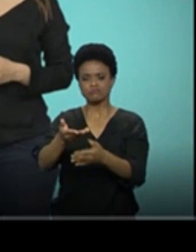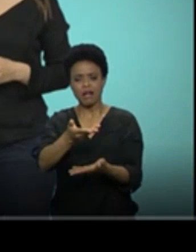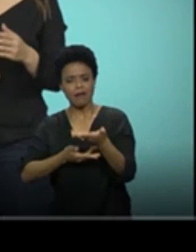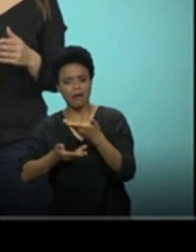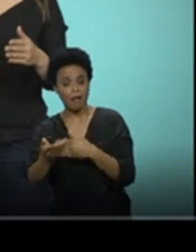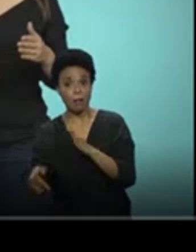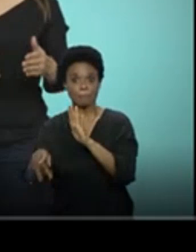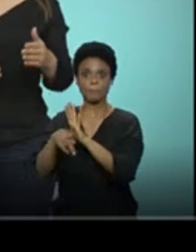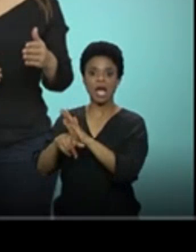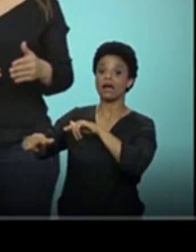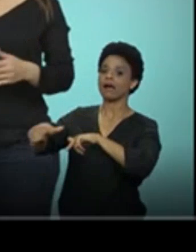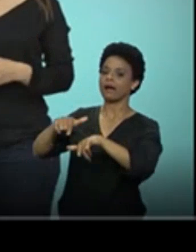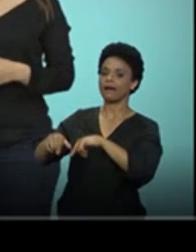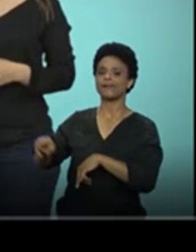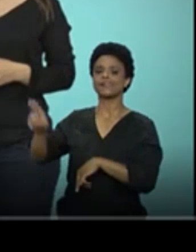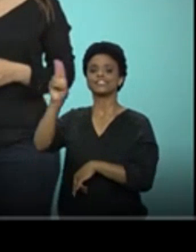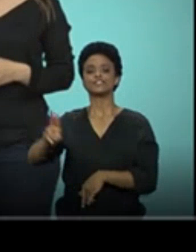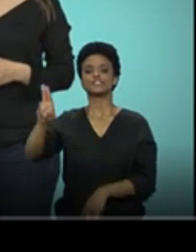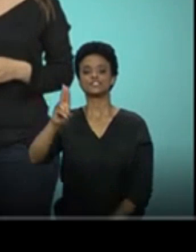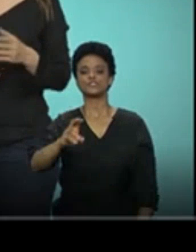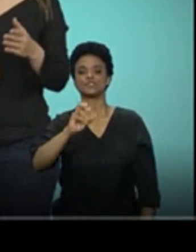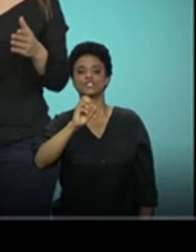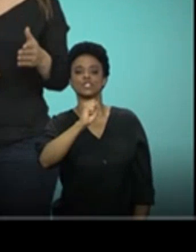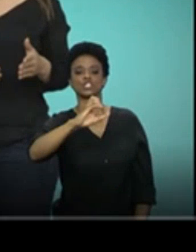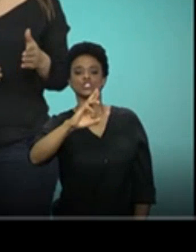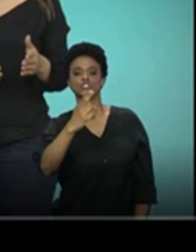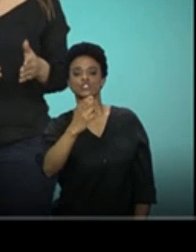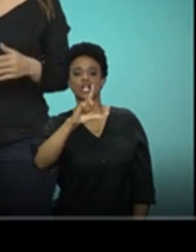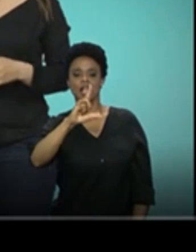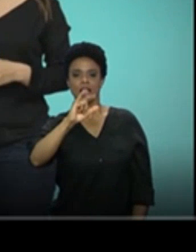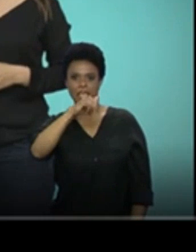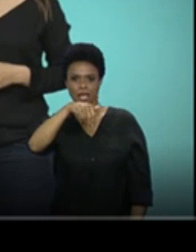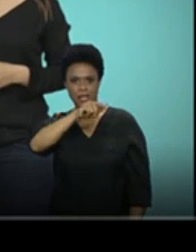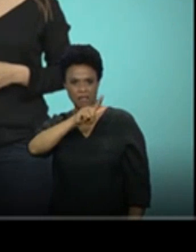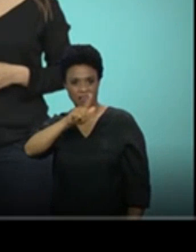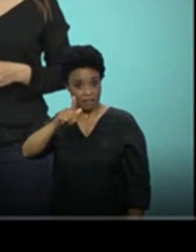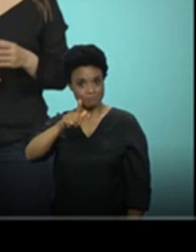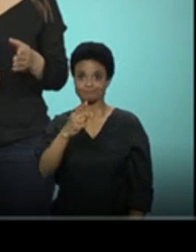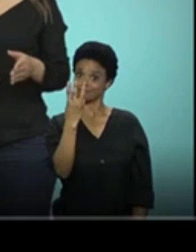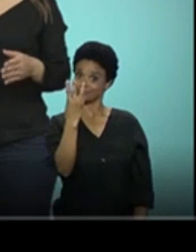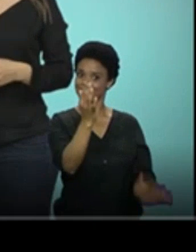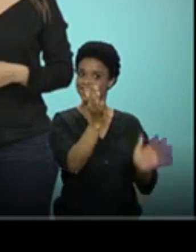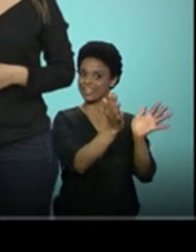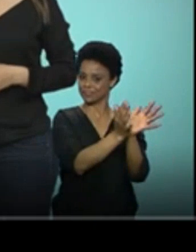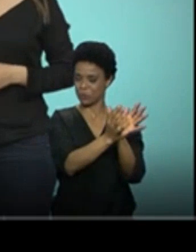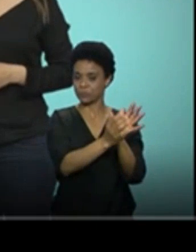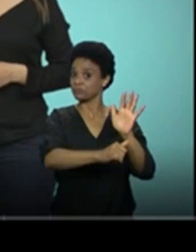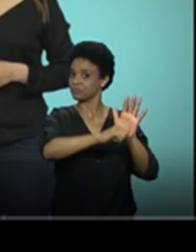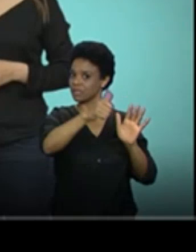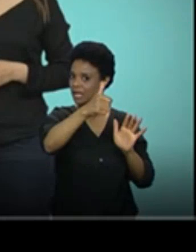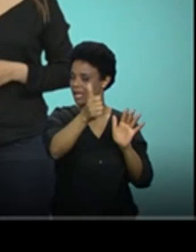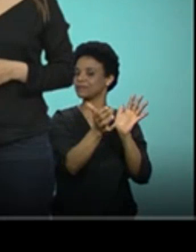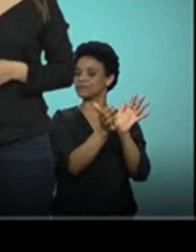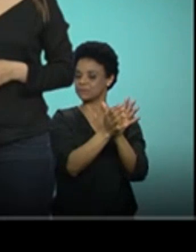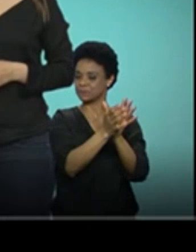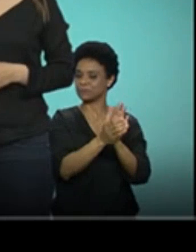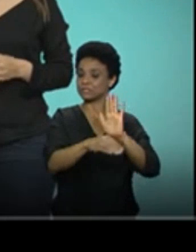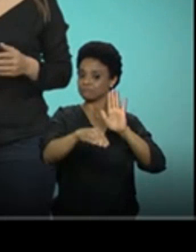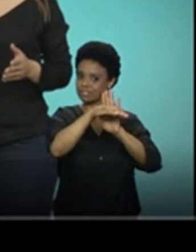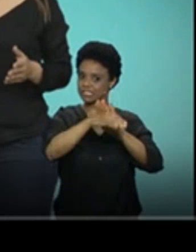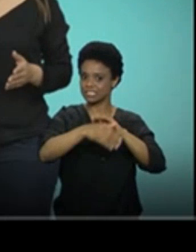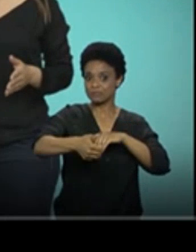com o trabalho, é utilizada a classificação de Schilling, que separa as doenças em 3 grupos. O grupo 1 classifica como